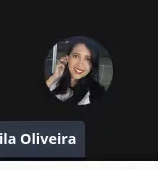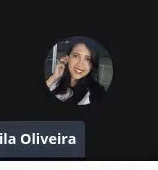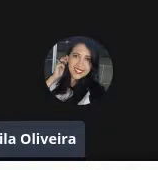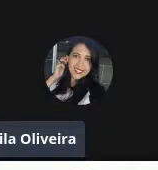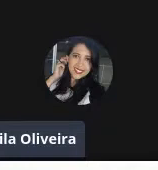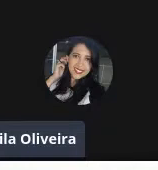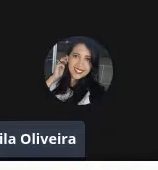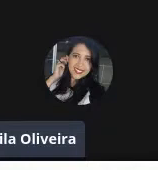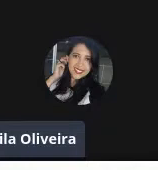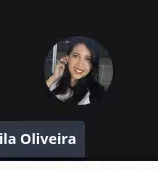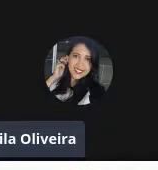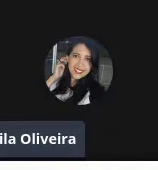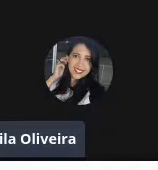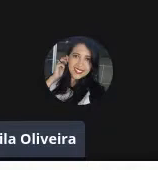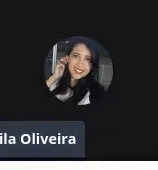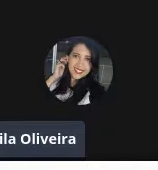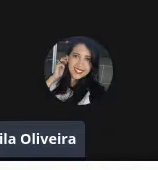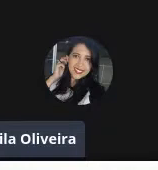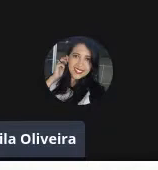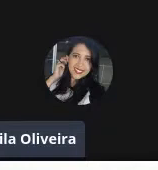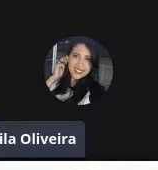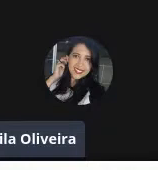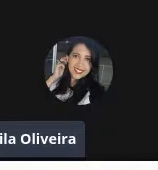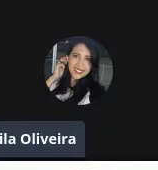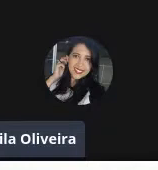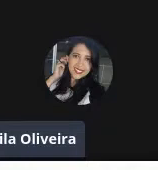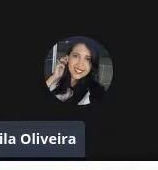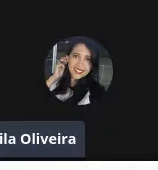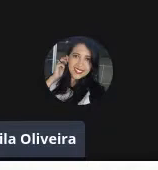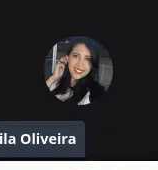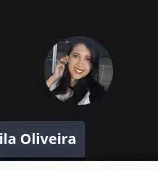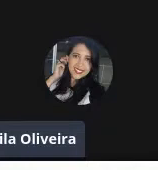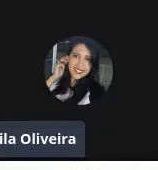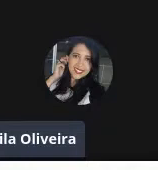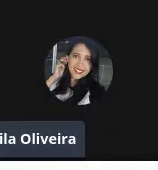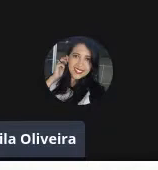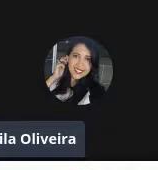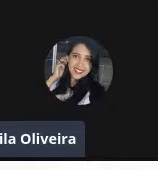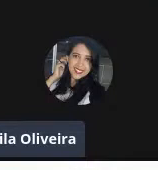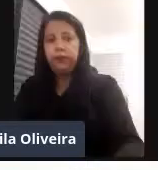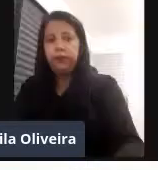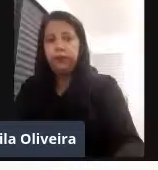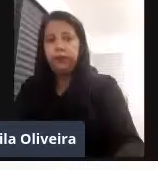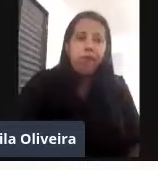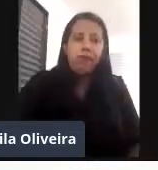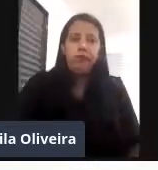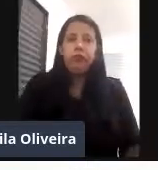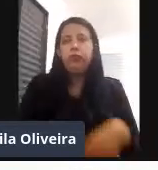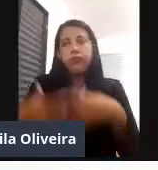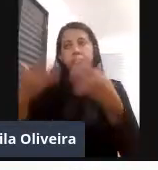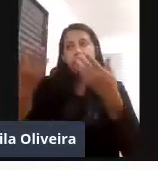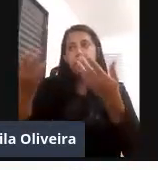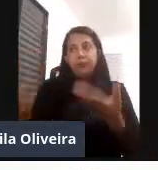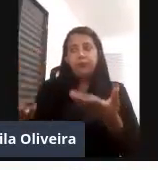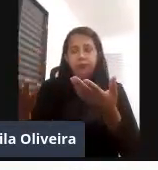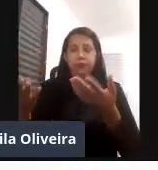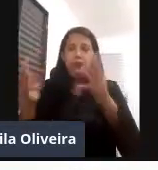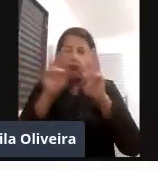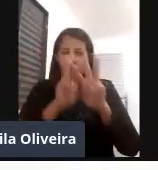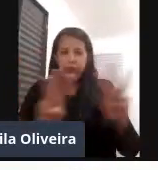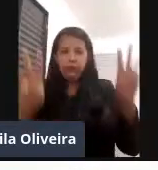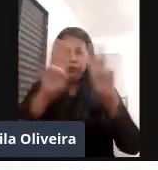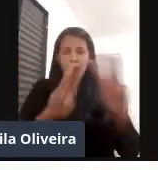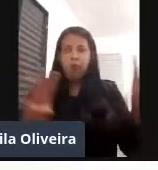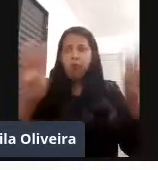Cielo. Tá? Eu acredito que alguns de vocês já conhecem ou não. Ela é uma coleção multidisciplinar. Então,